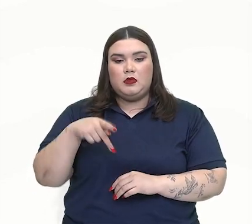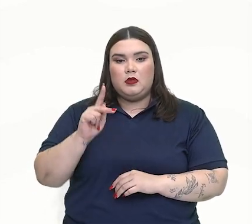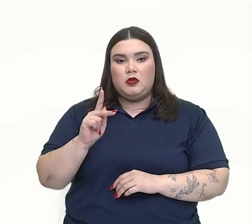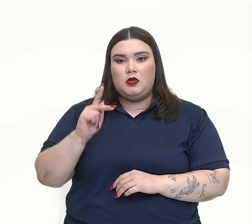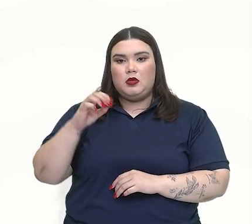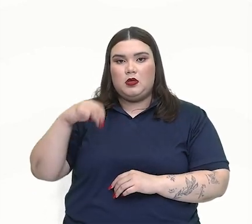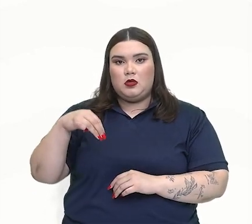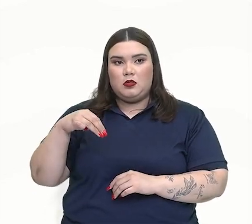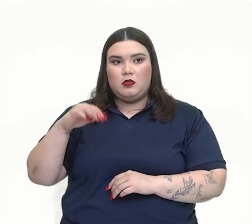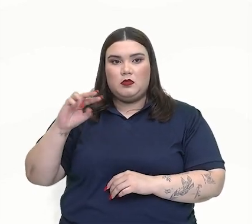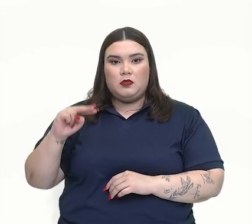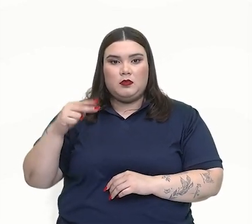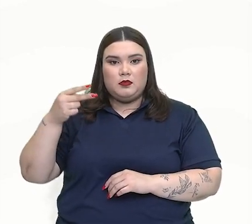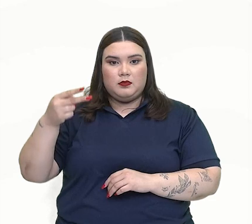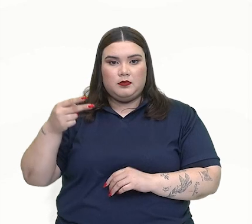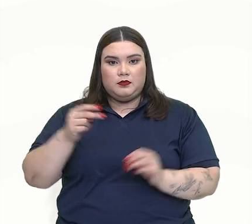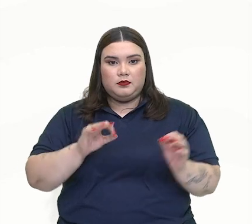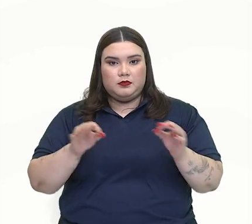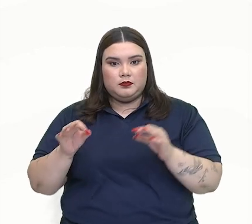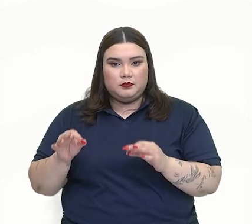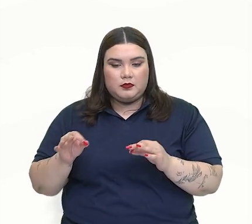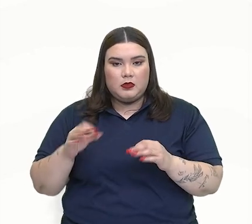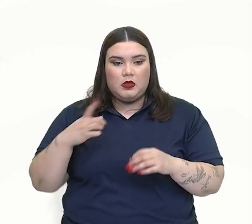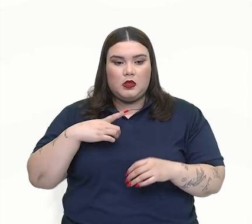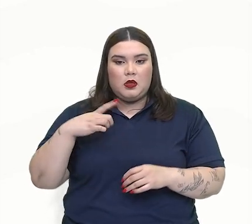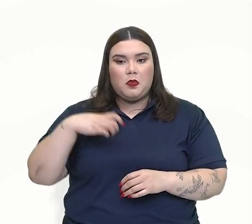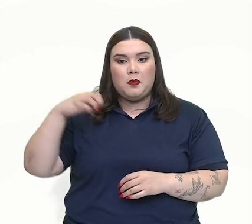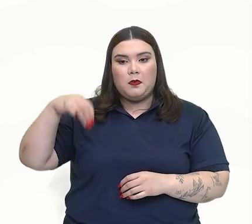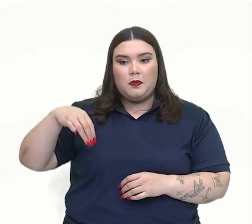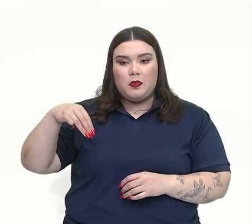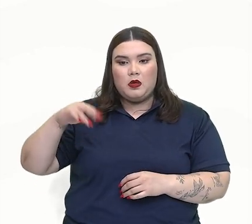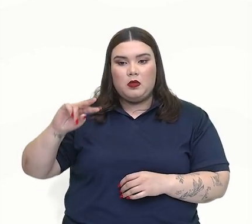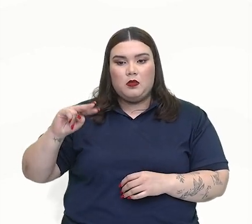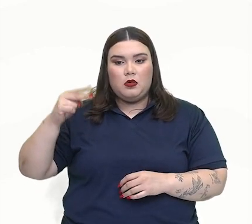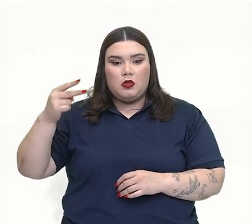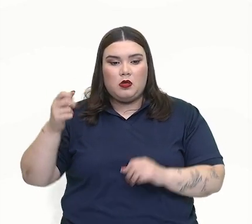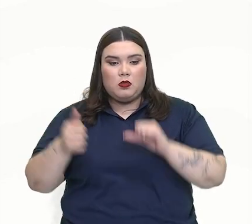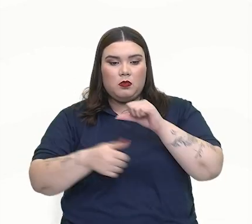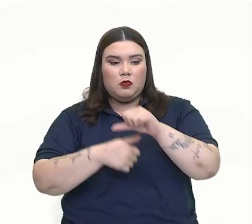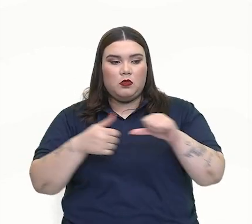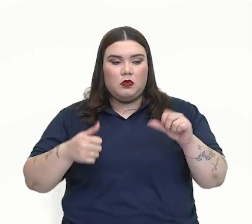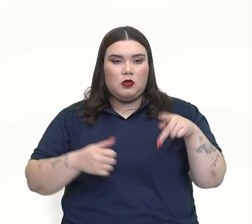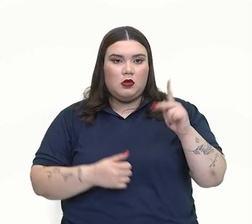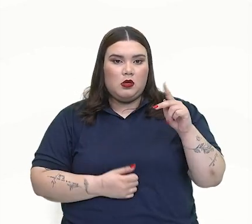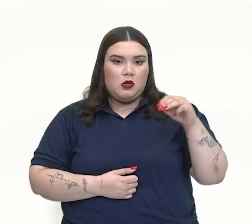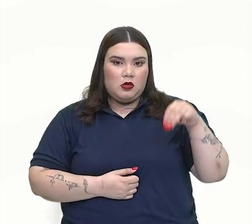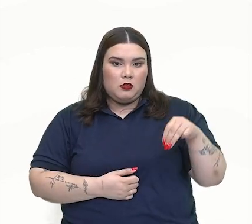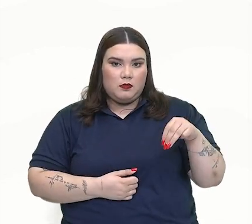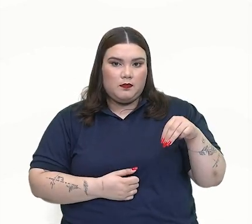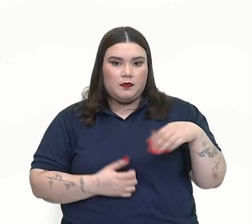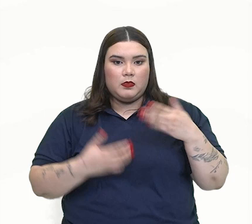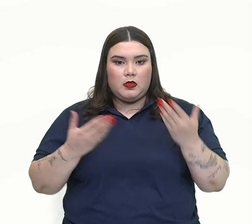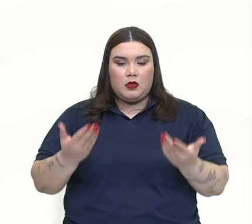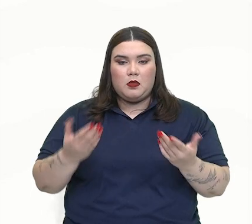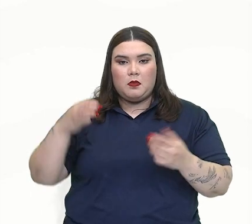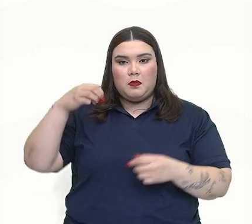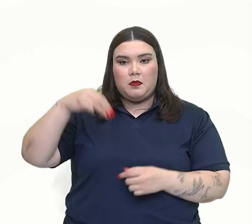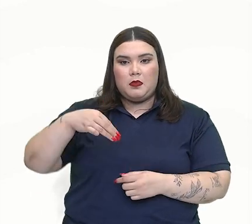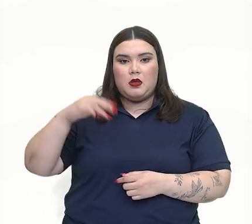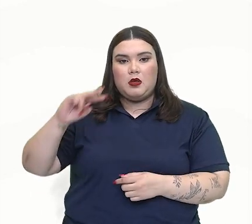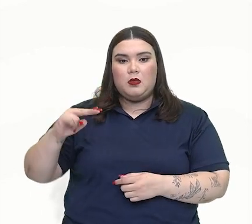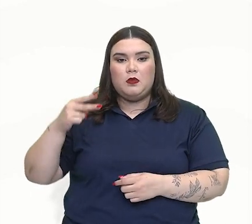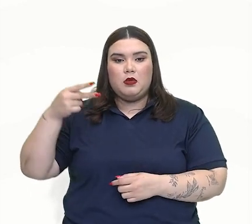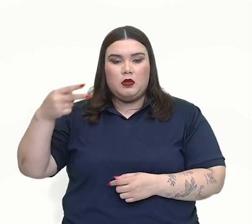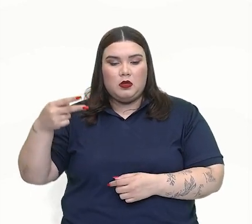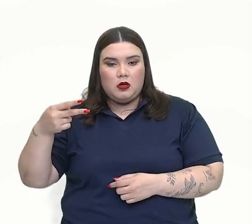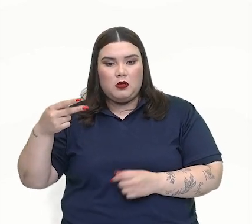quilômetros quadrados. Eu estou em metro quadrado, quero converter para quilômetro. Então, olha só, metro quadrado, quero